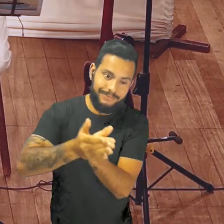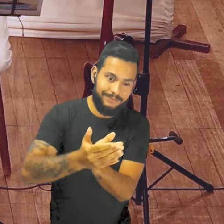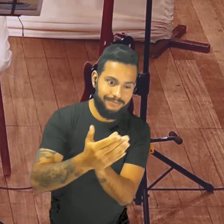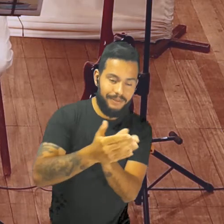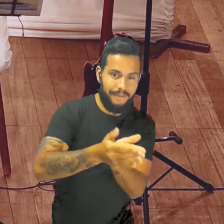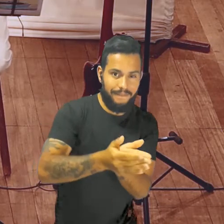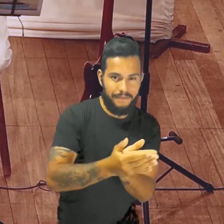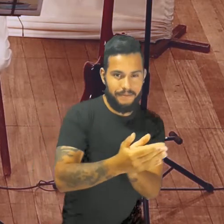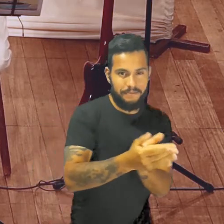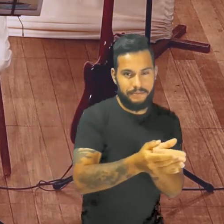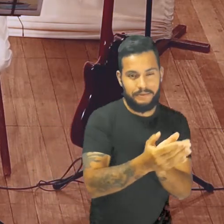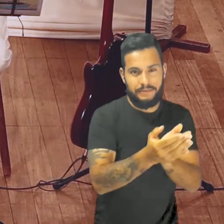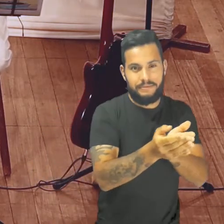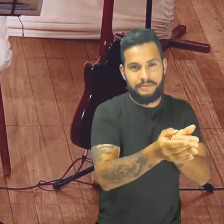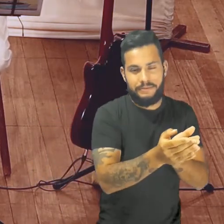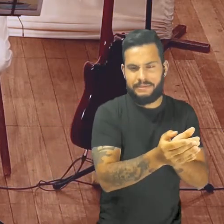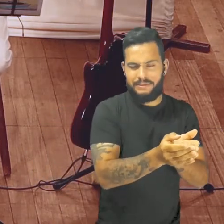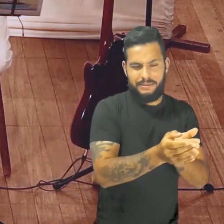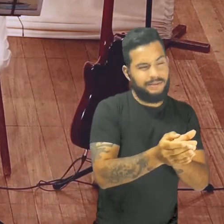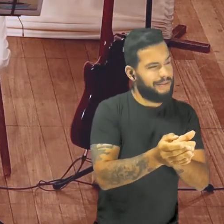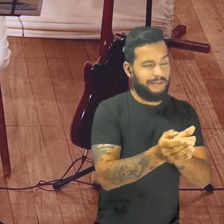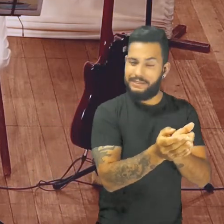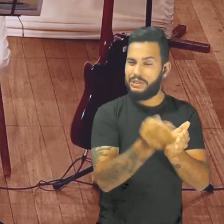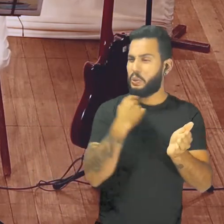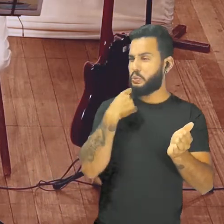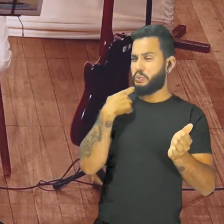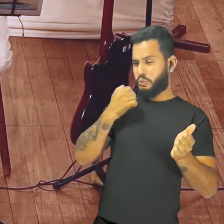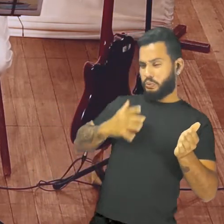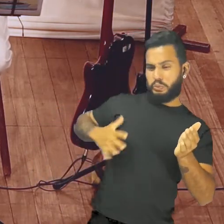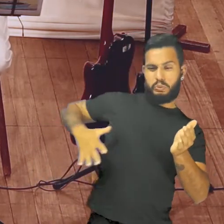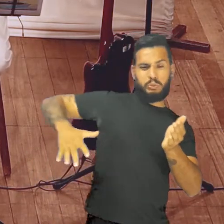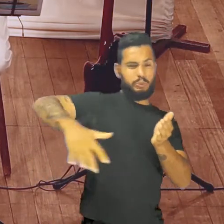A poção andou aqui.